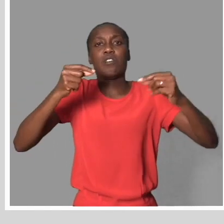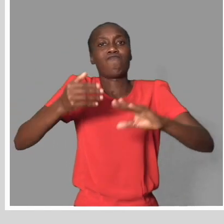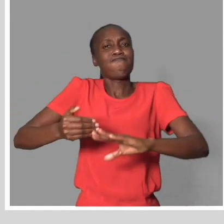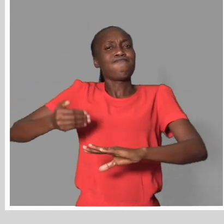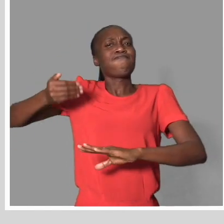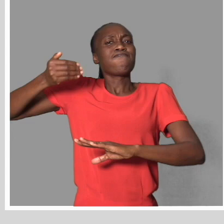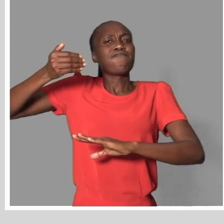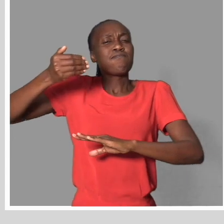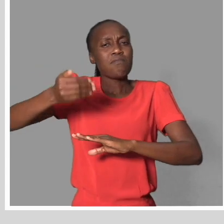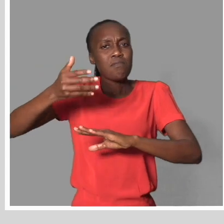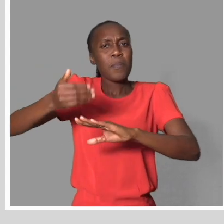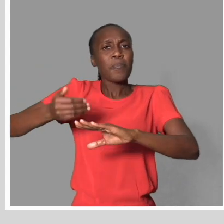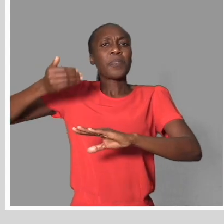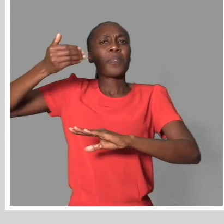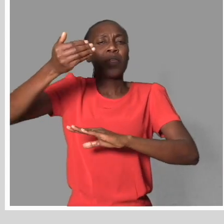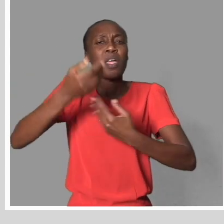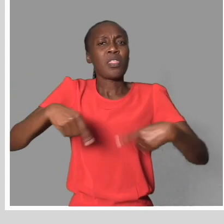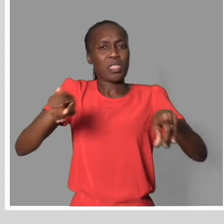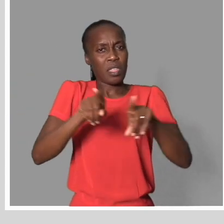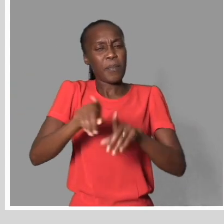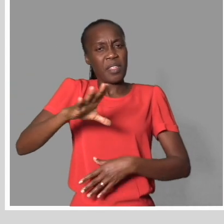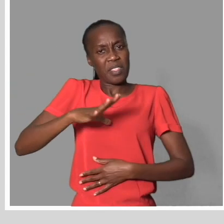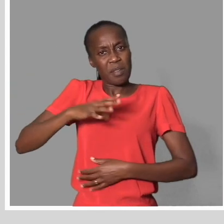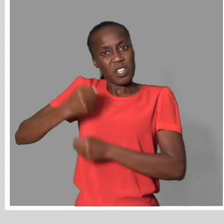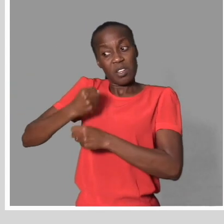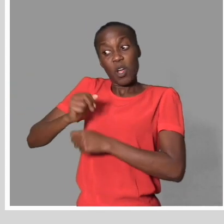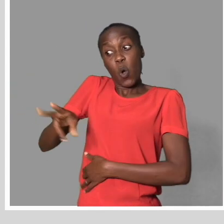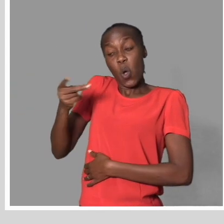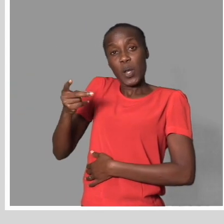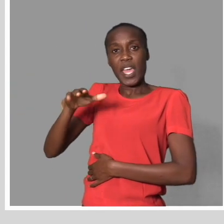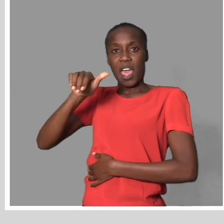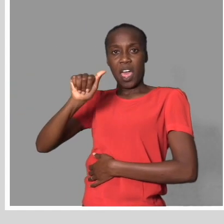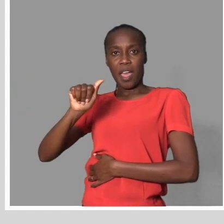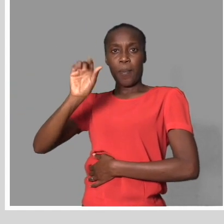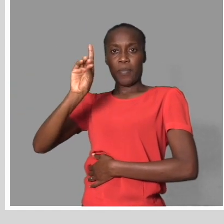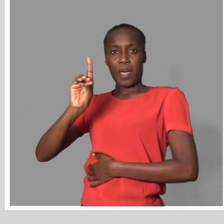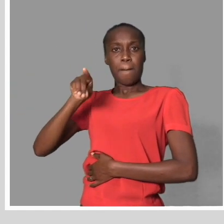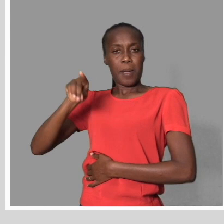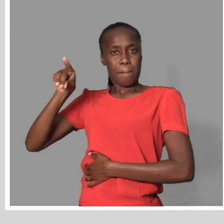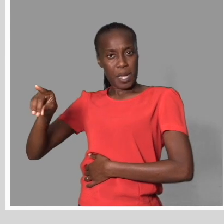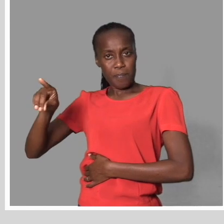feijão. Mas também estamos a trabalhar com outro, que é a DPP.